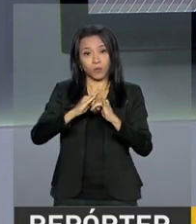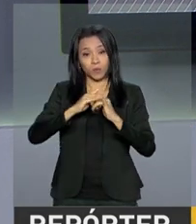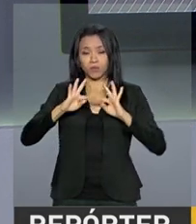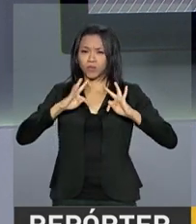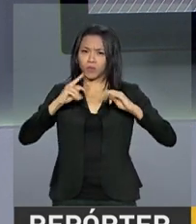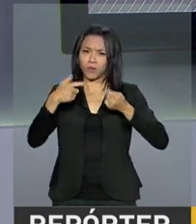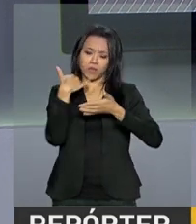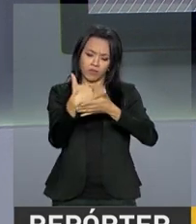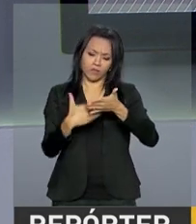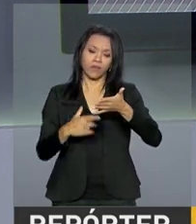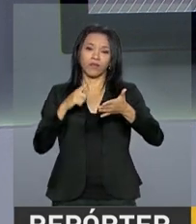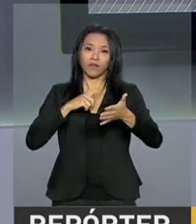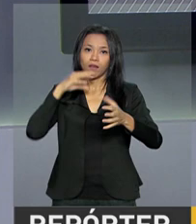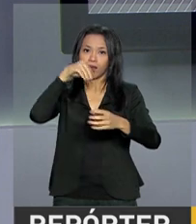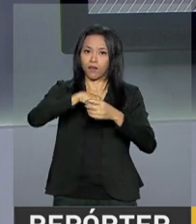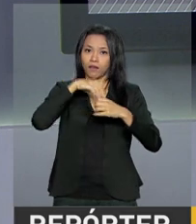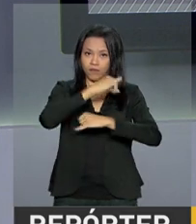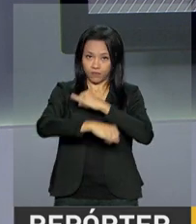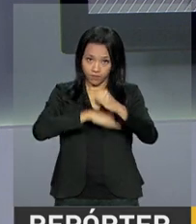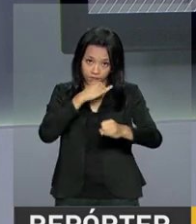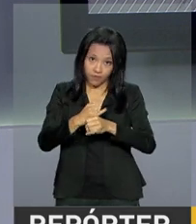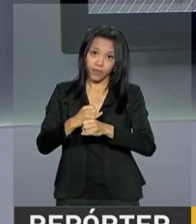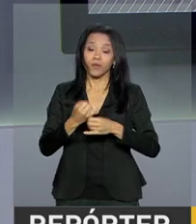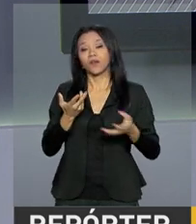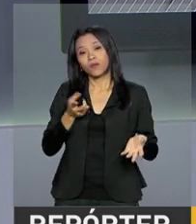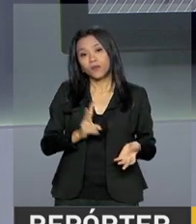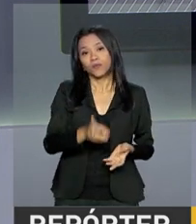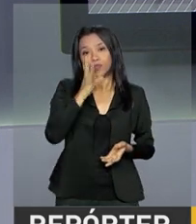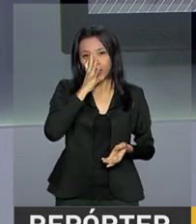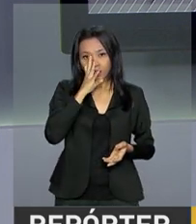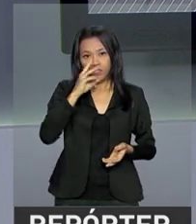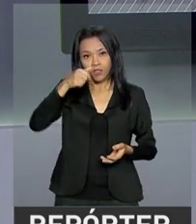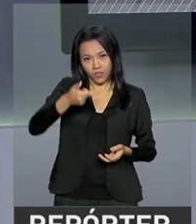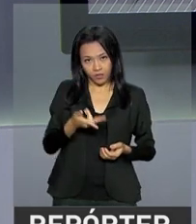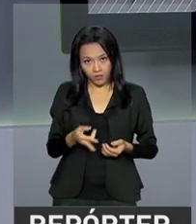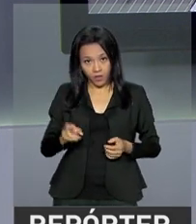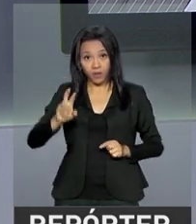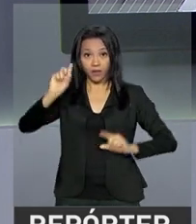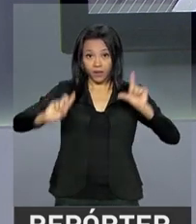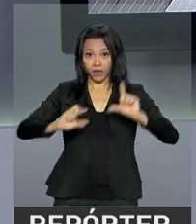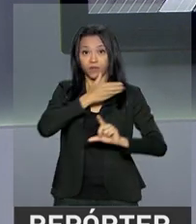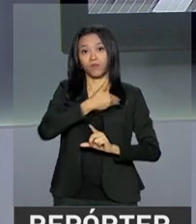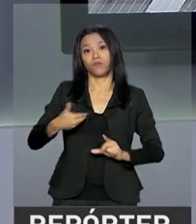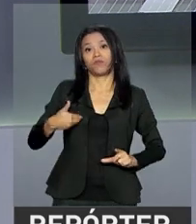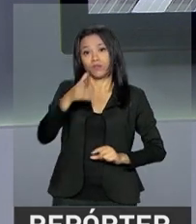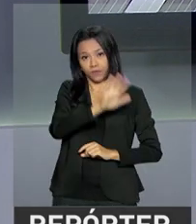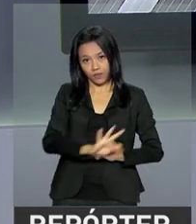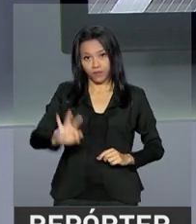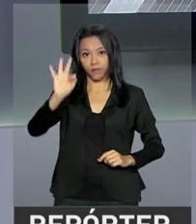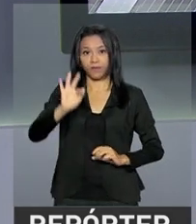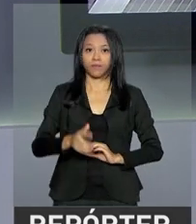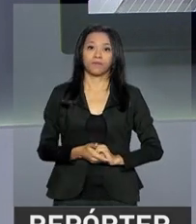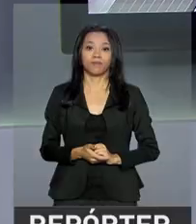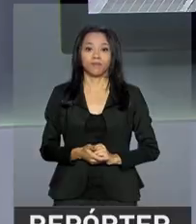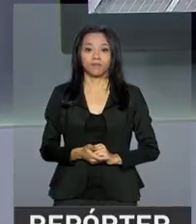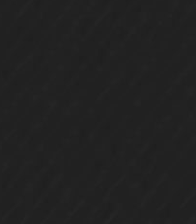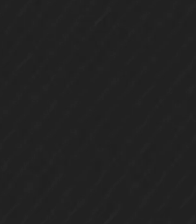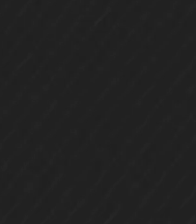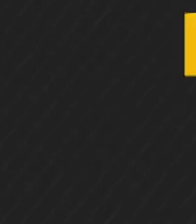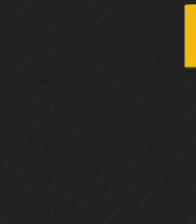programação também está na página da nbr na internet continue com a gente na nbr a tv do governo federal